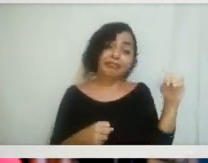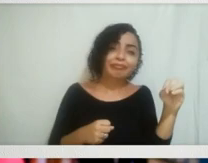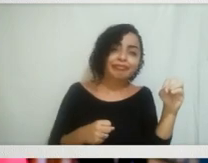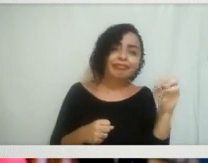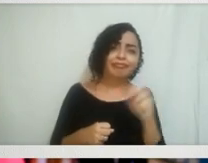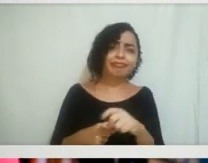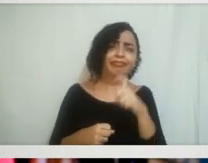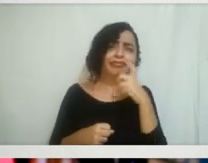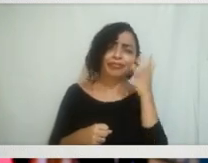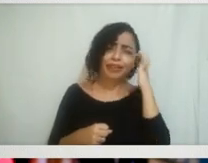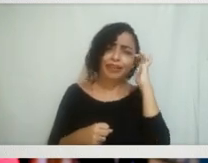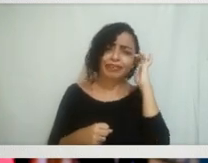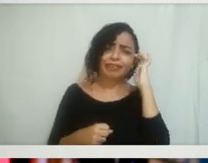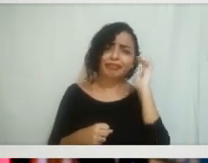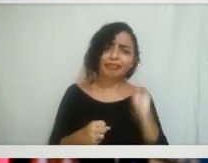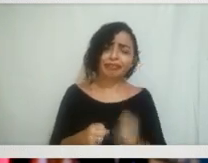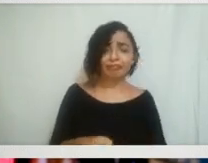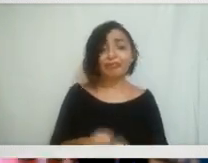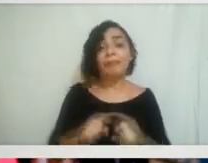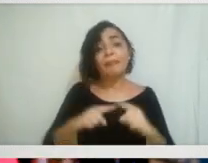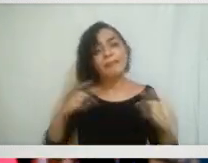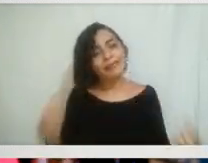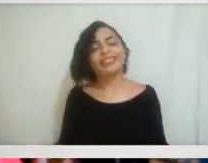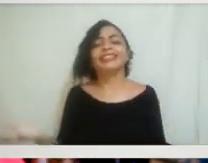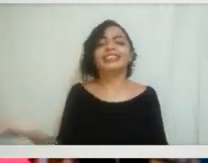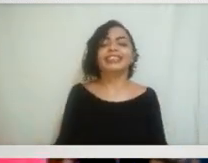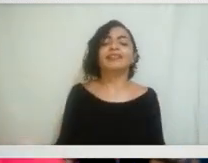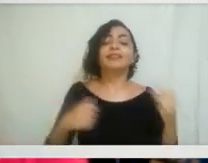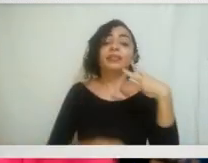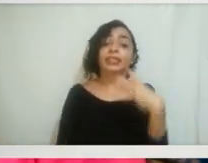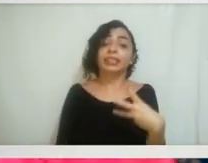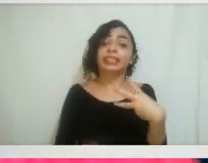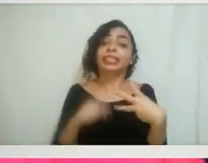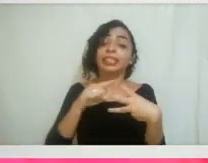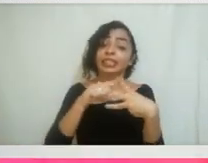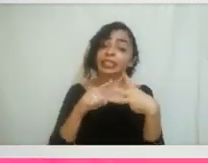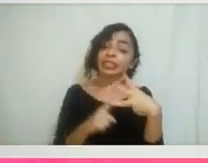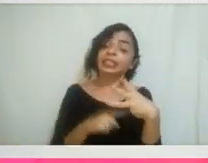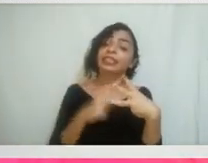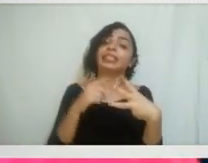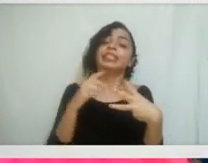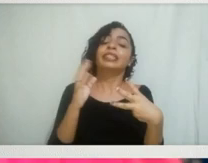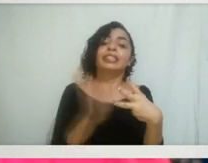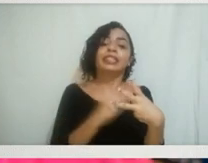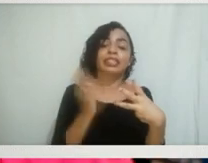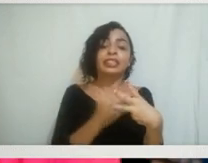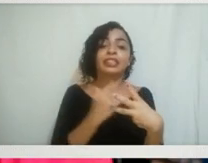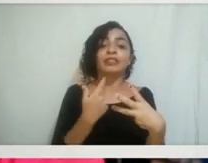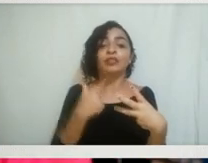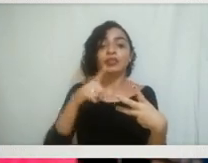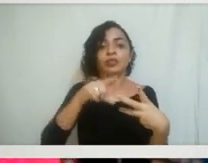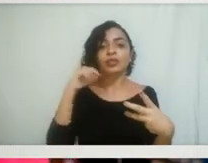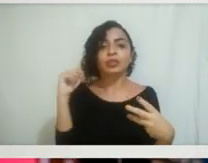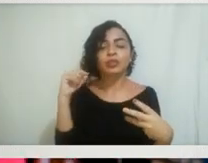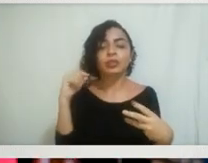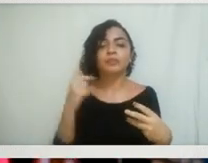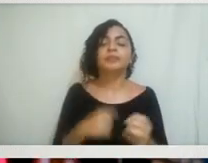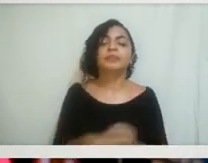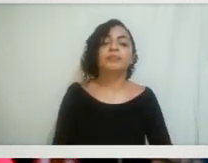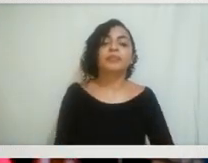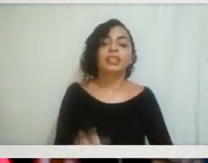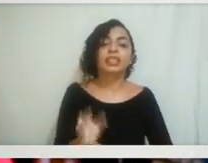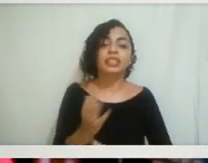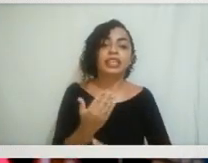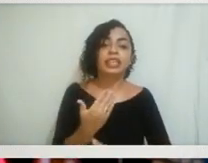450 páginas, até achei que fosse maior, né? Mas é isso aí, são esses três livros que eu selecionei.